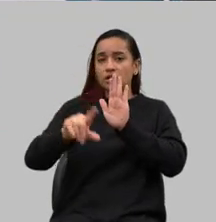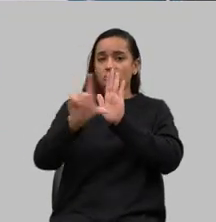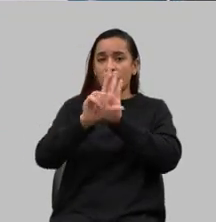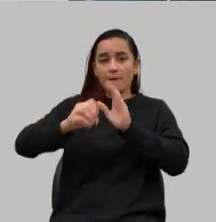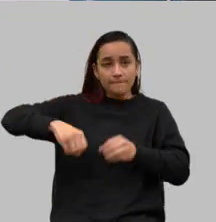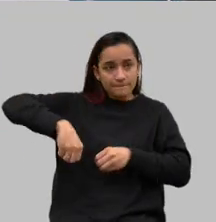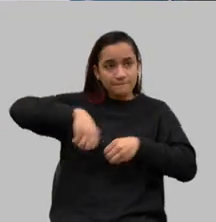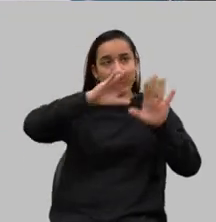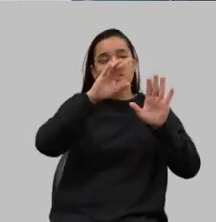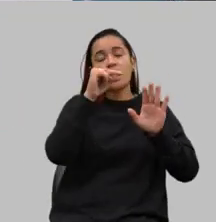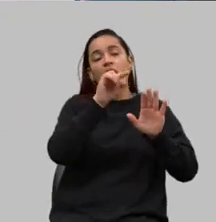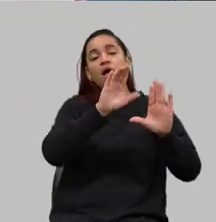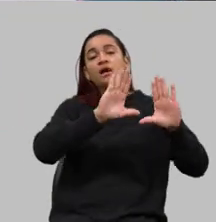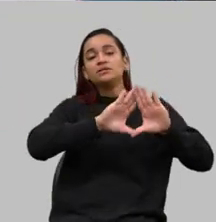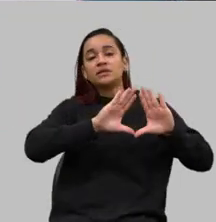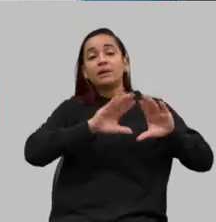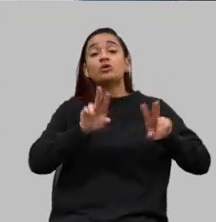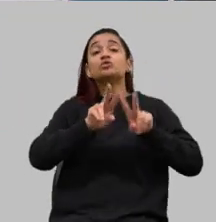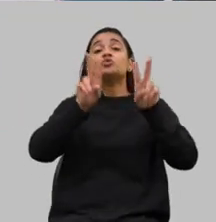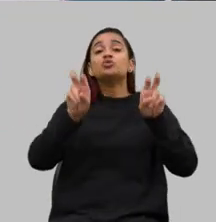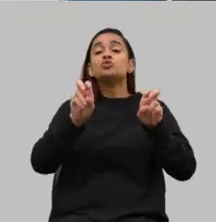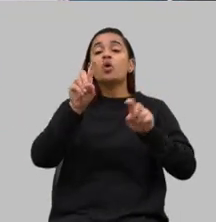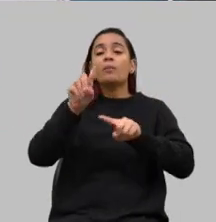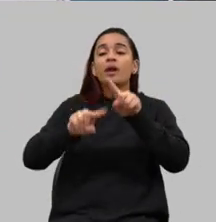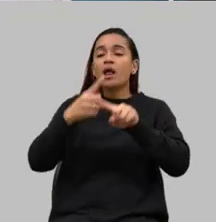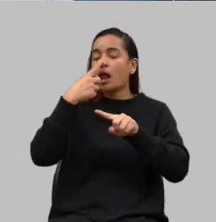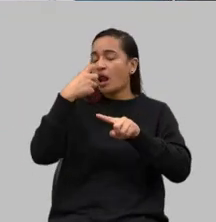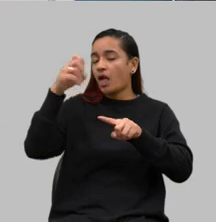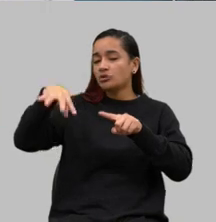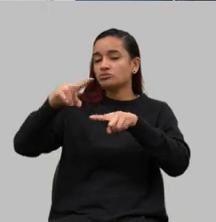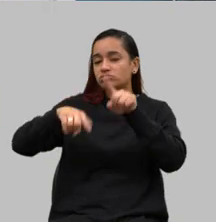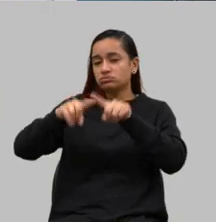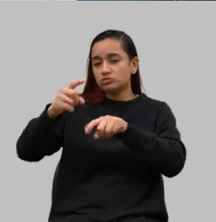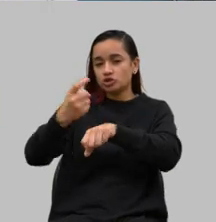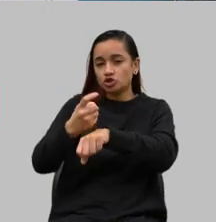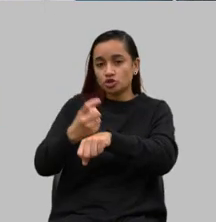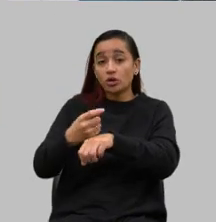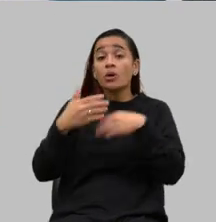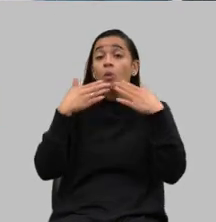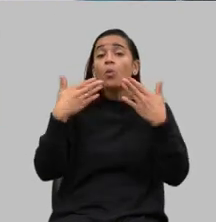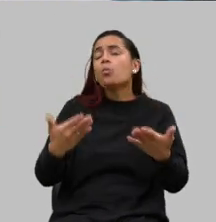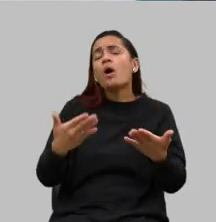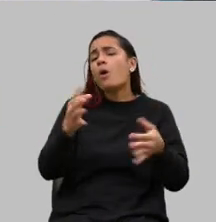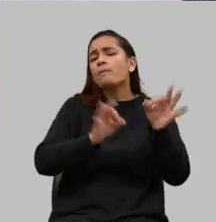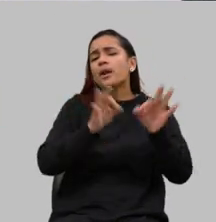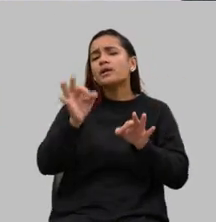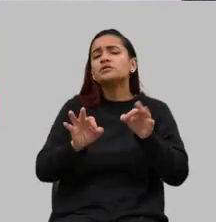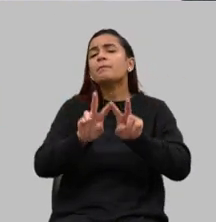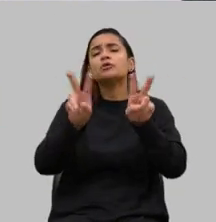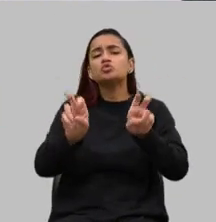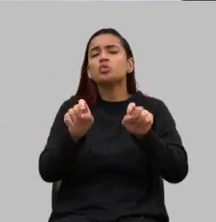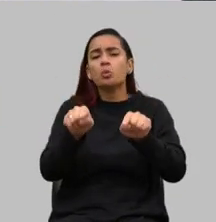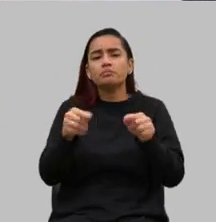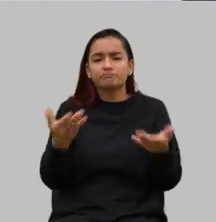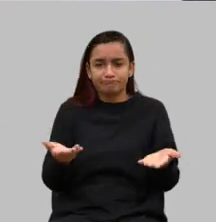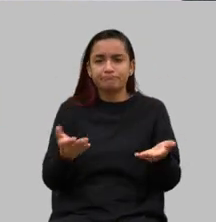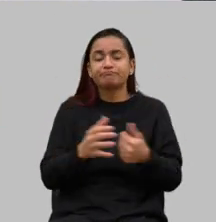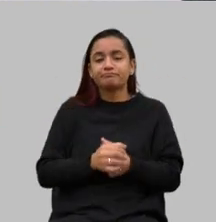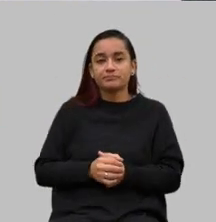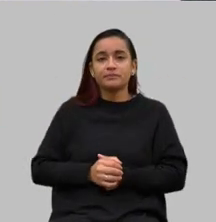resíduos sólidos eh qual que é esse planejamento eh nesta questão de resíduos sólidos e também